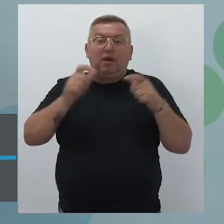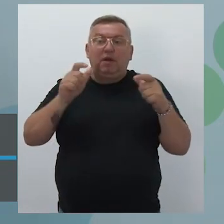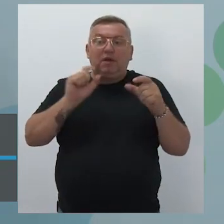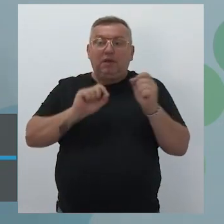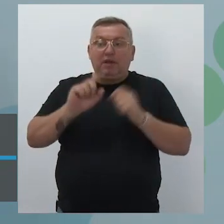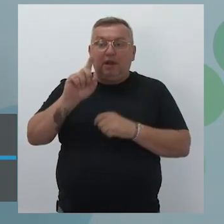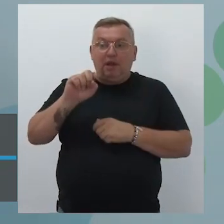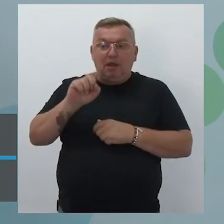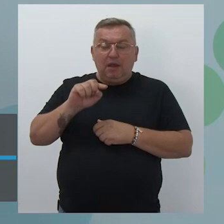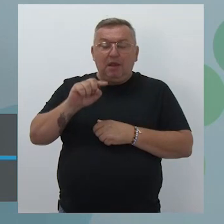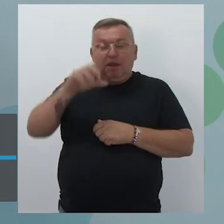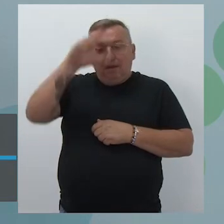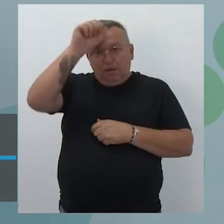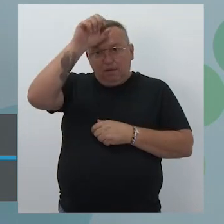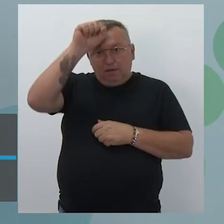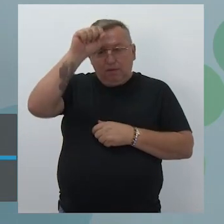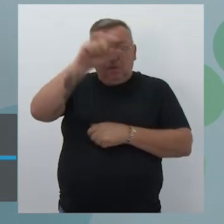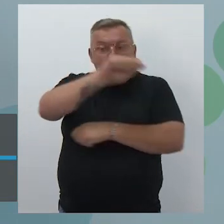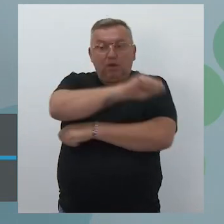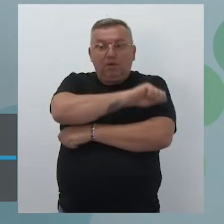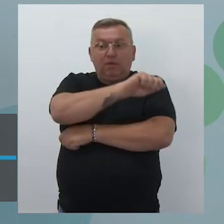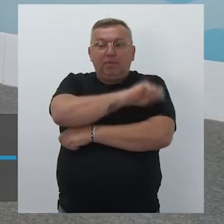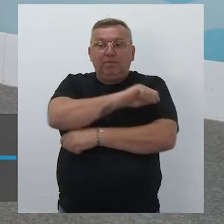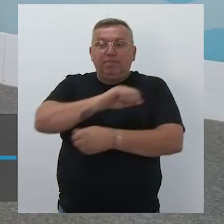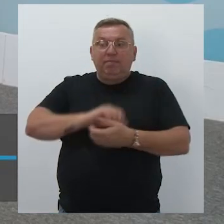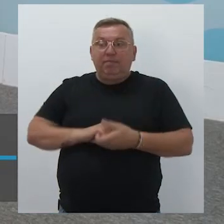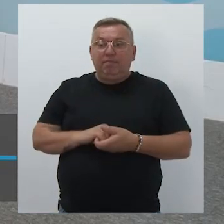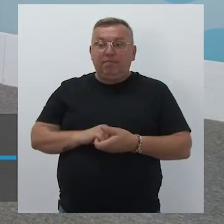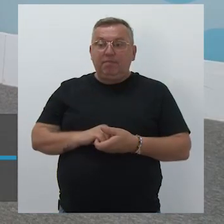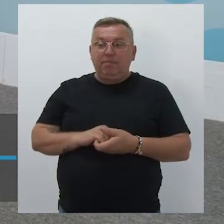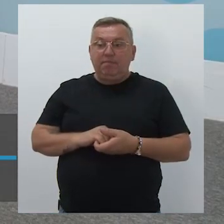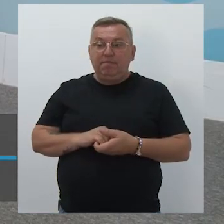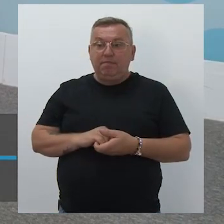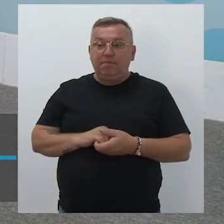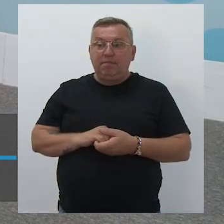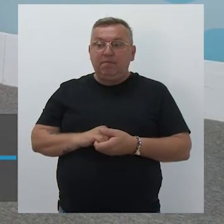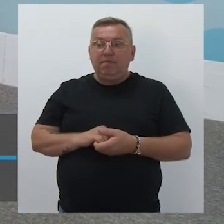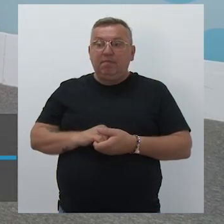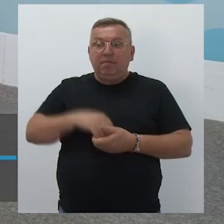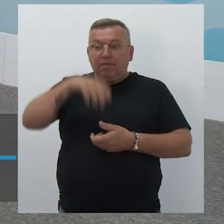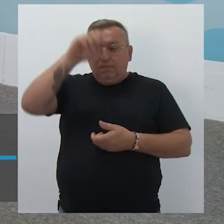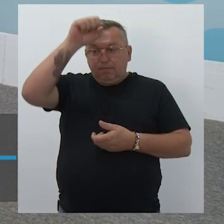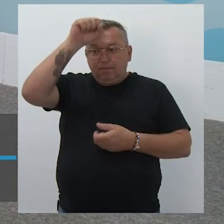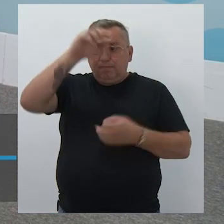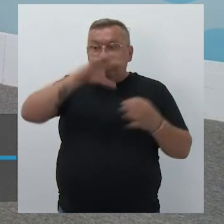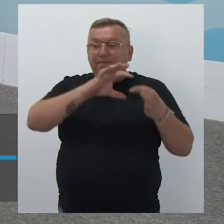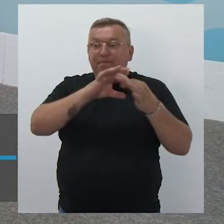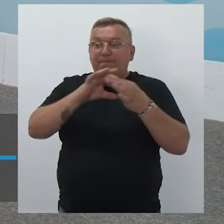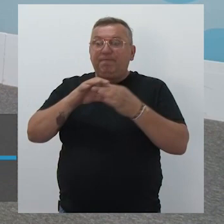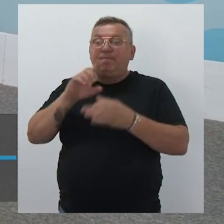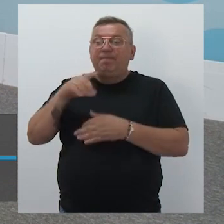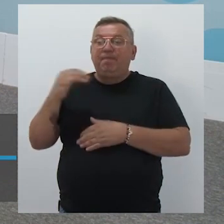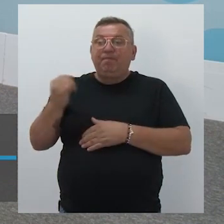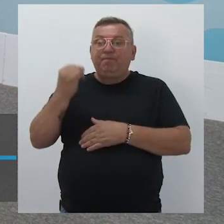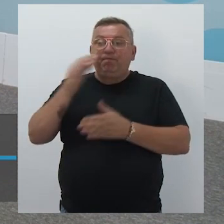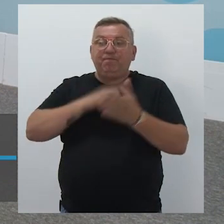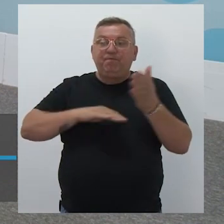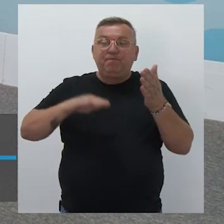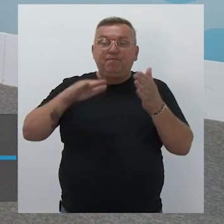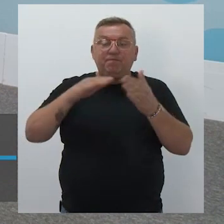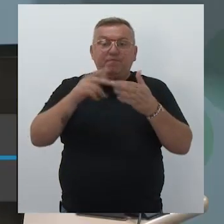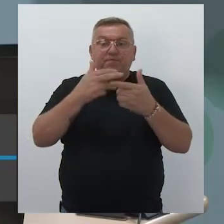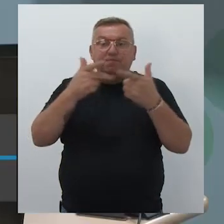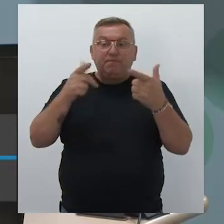é a aprendizagem do estudante. E uma aprendizagem contextualizada, daí a importância de que todos os